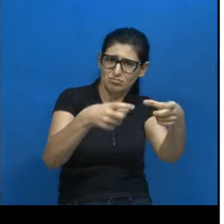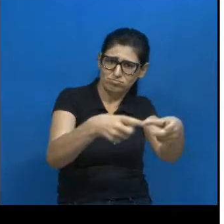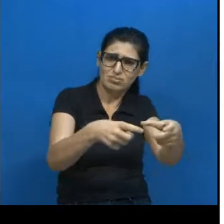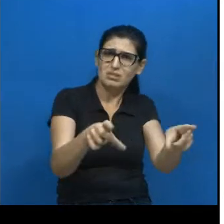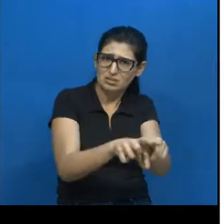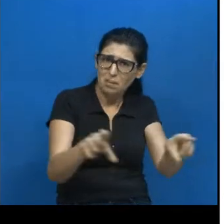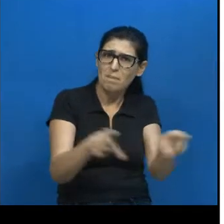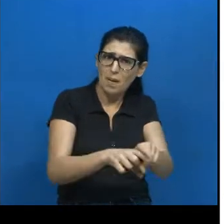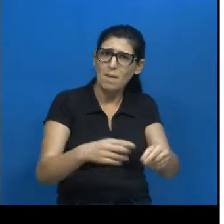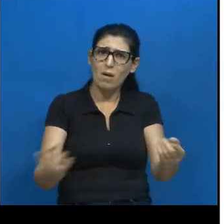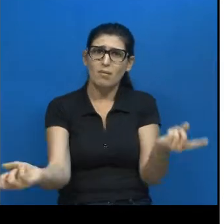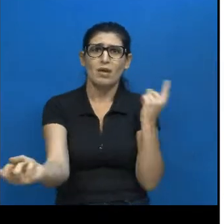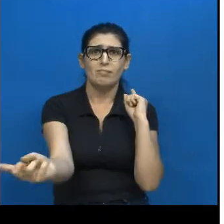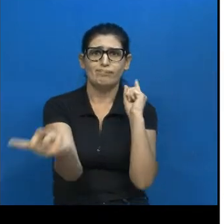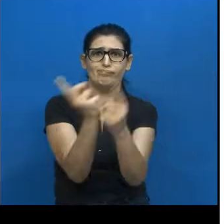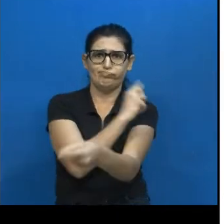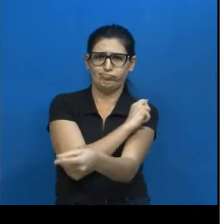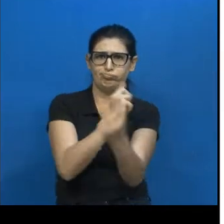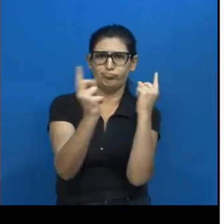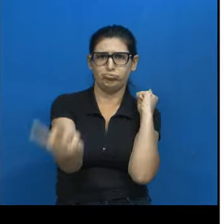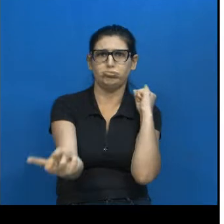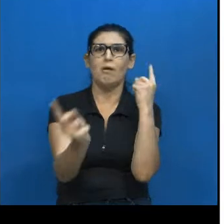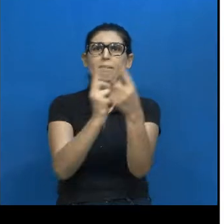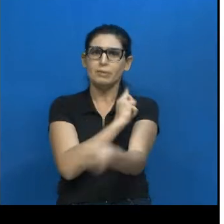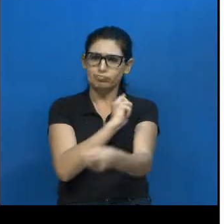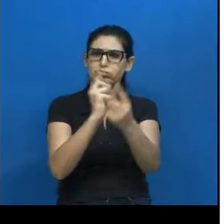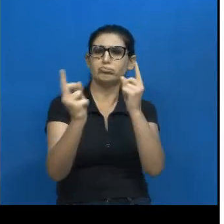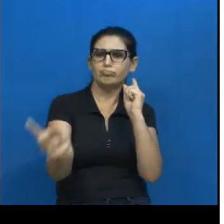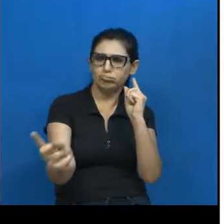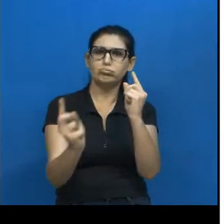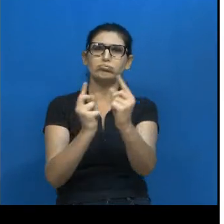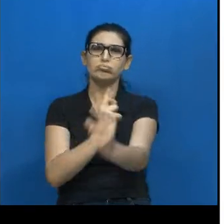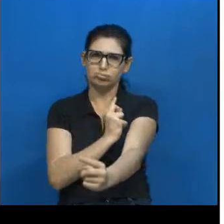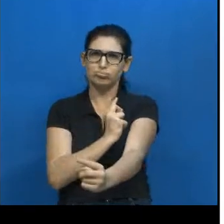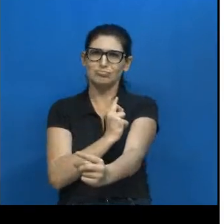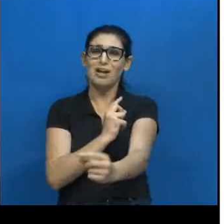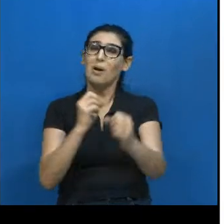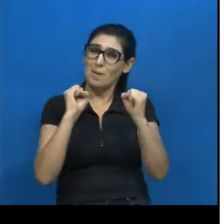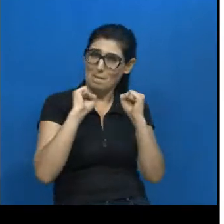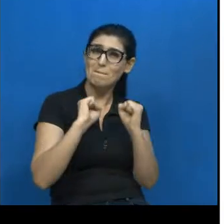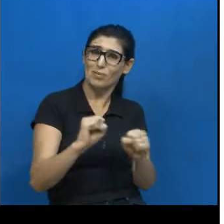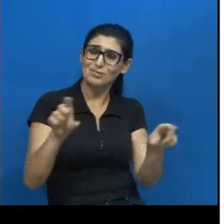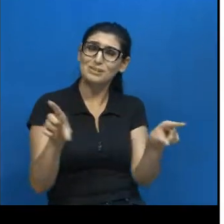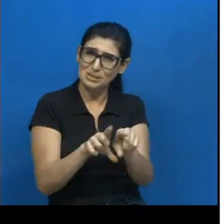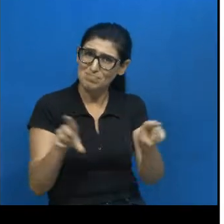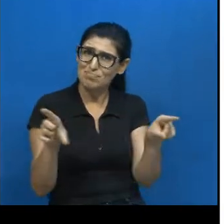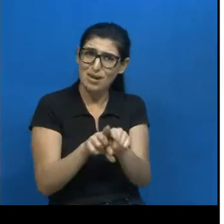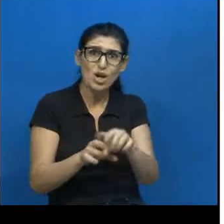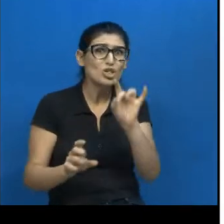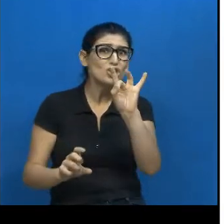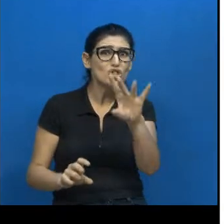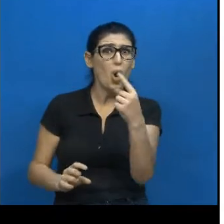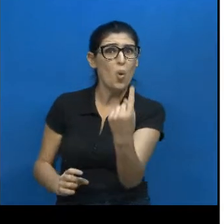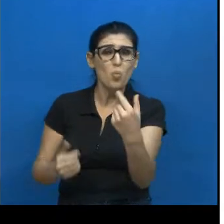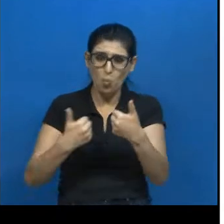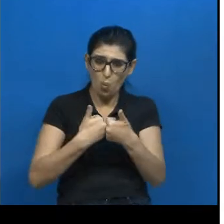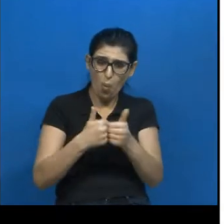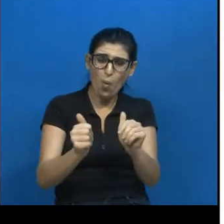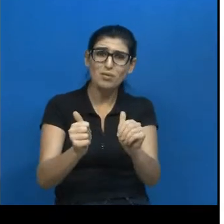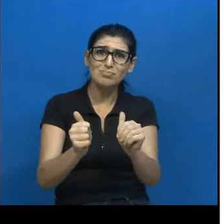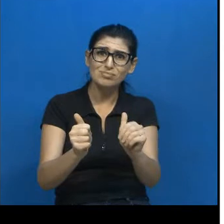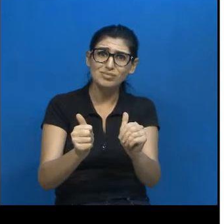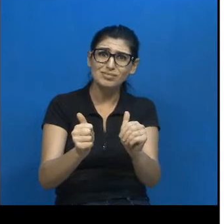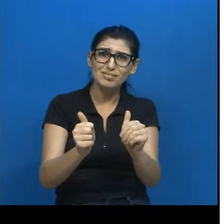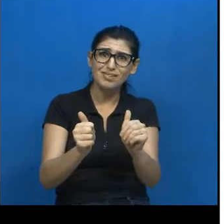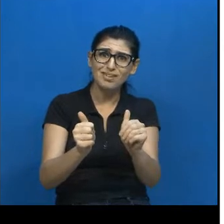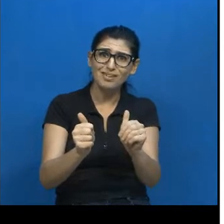Salvador também. Antes ele tinha o ônibus da Vila Garcia. Então ele vai ter uma opção também. O cara que está aqui no centro da cidade, no outro local, ele tem mais uma opção.